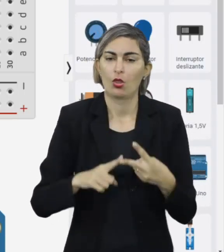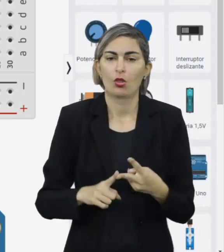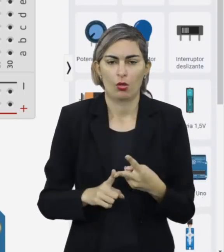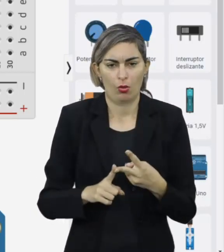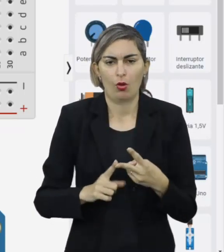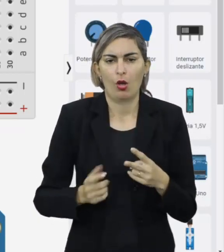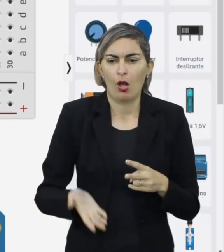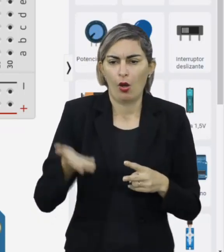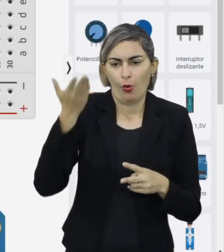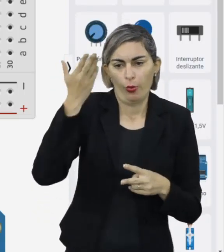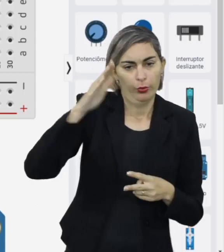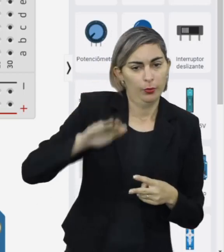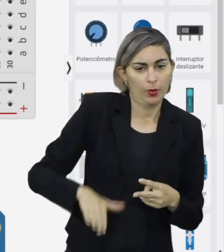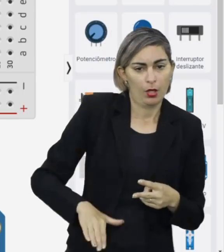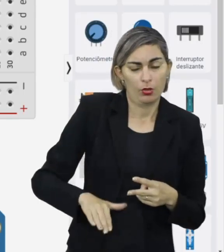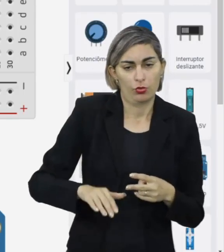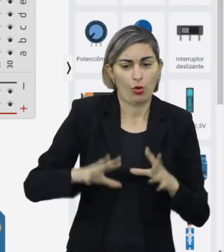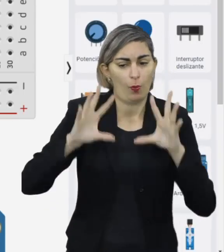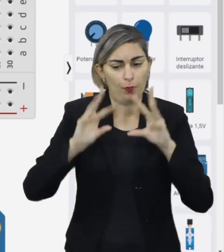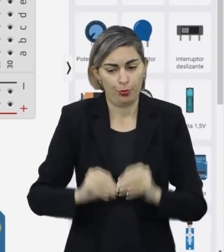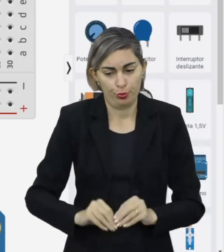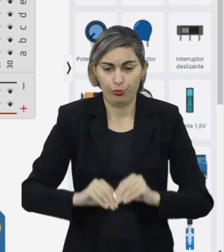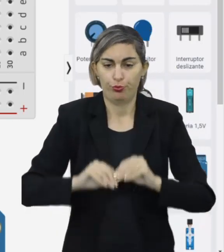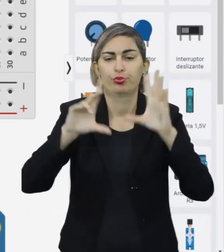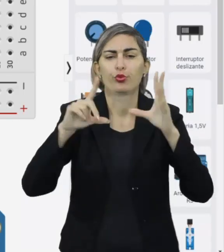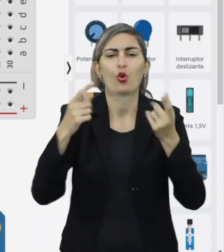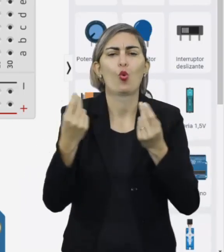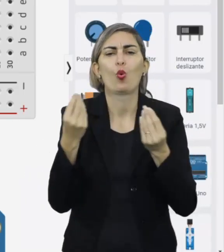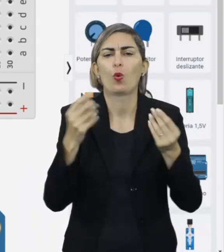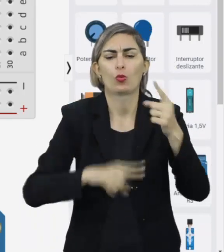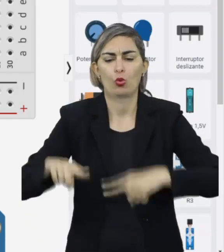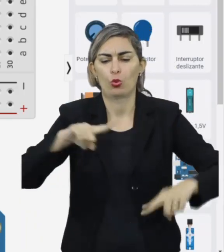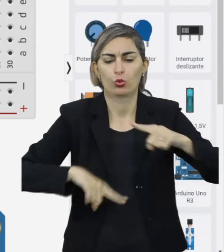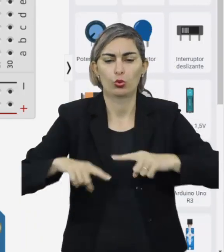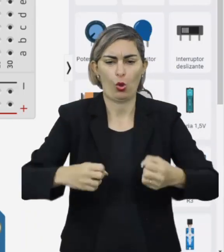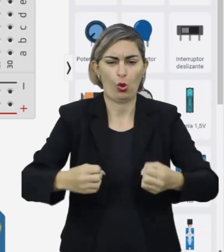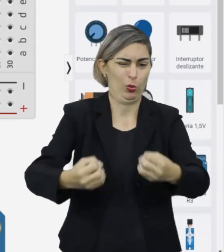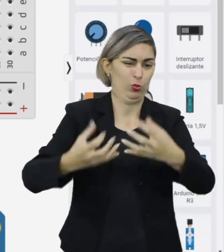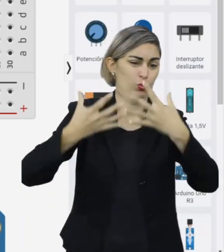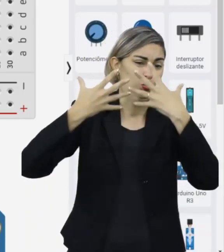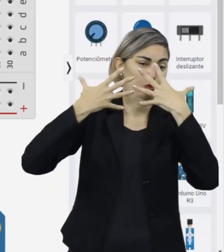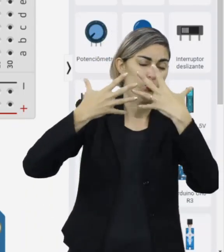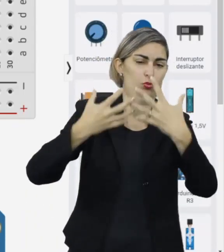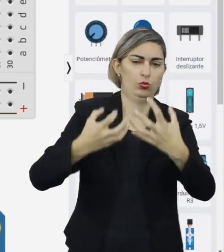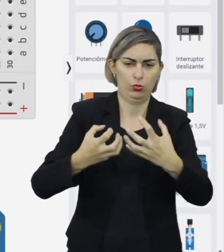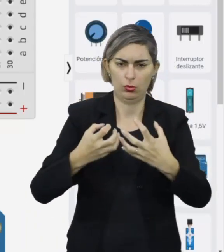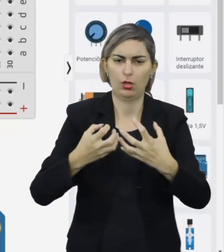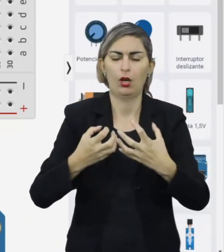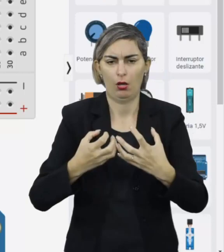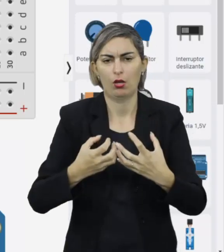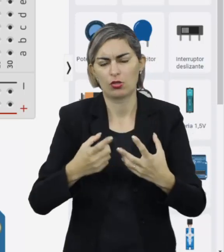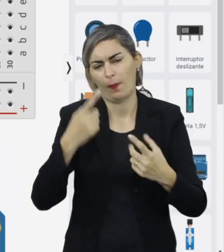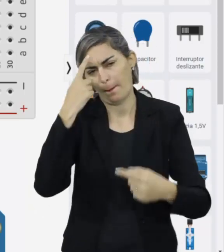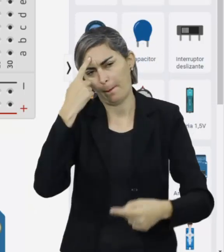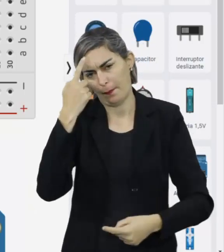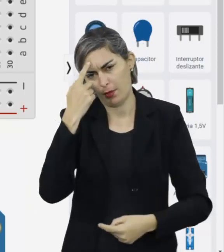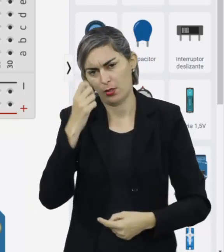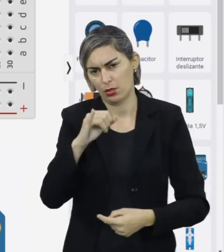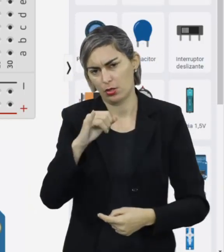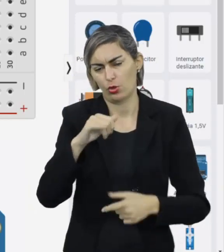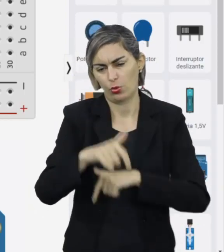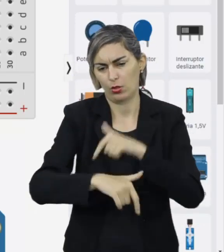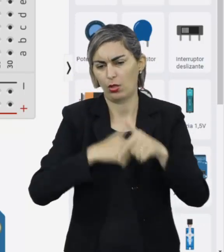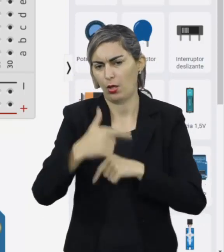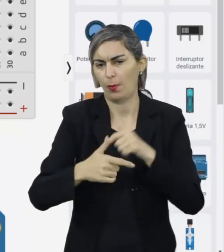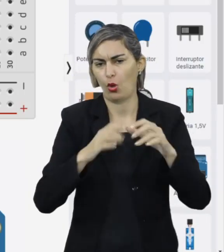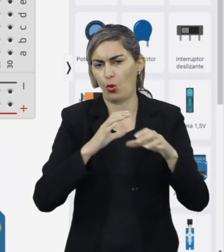estados, alto ou baixo, ou ligado ou desligado. Como é que controla a intensidade? Porque de forma até intuitiva a gente já pensa, se eu vou estar